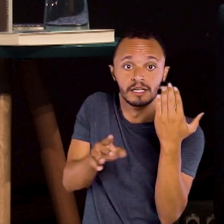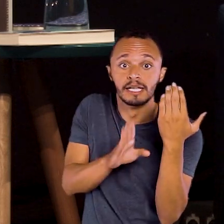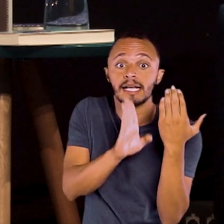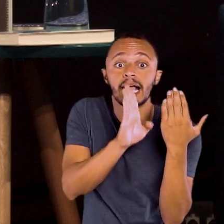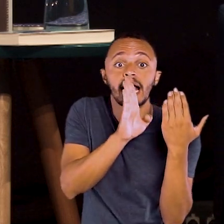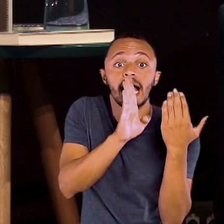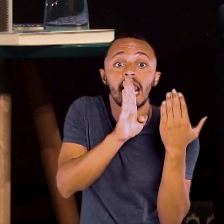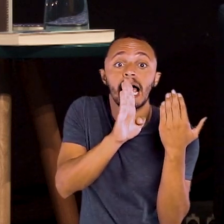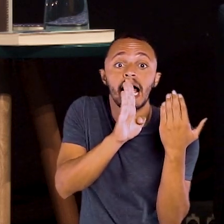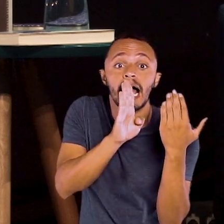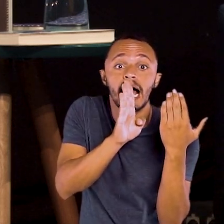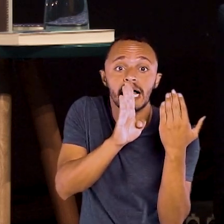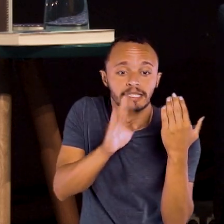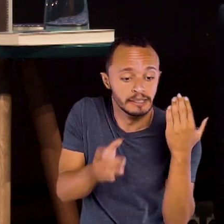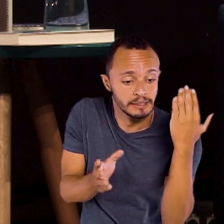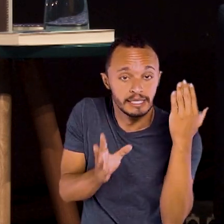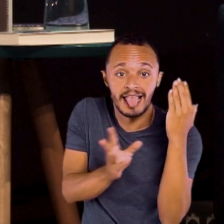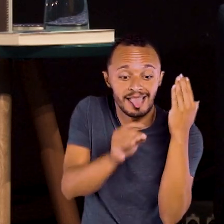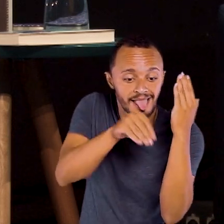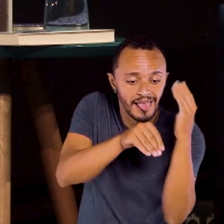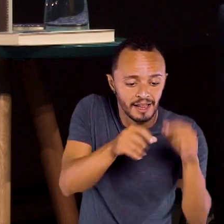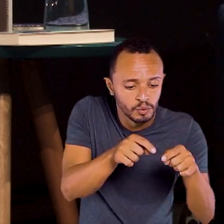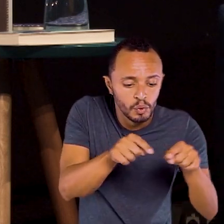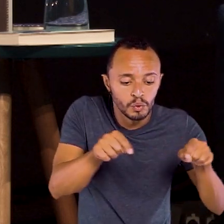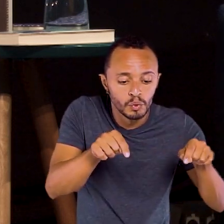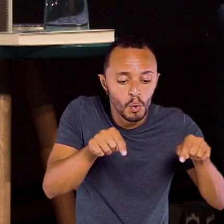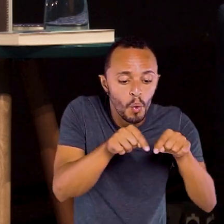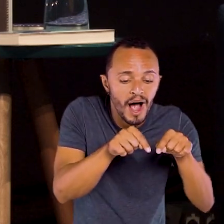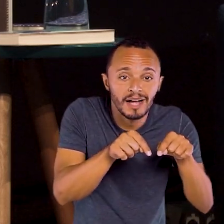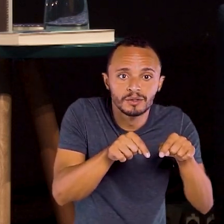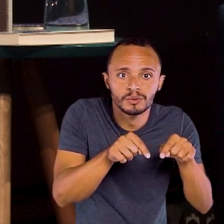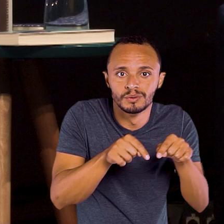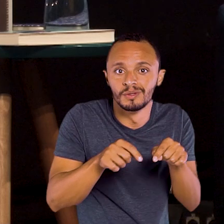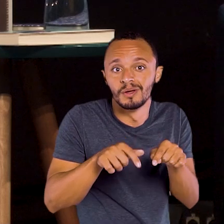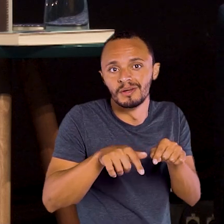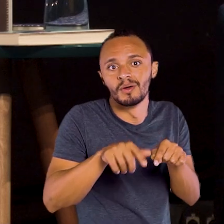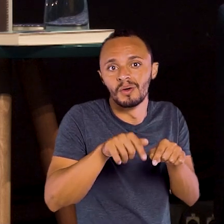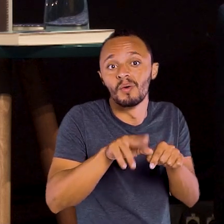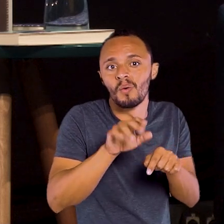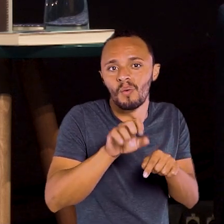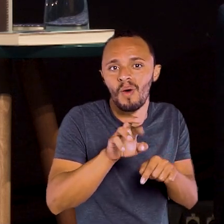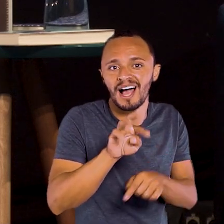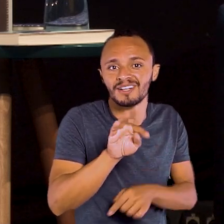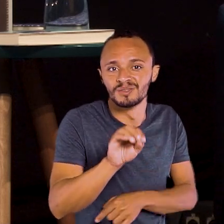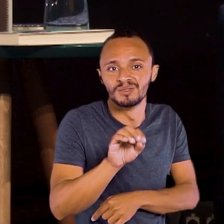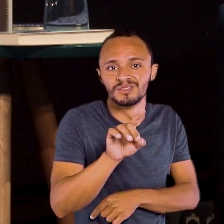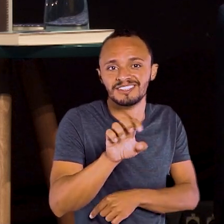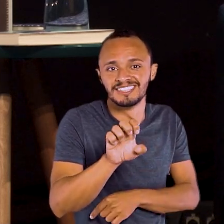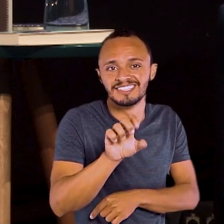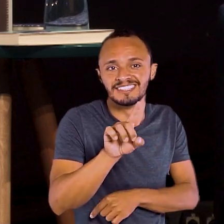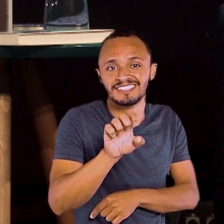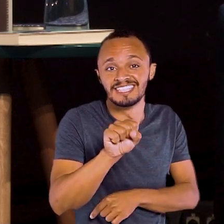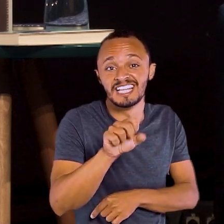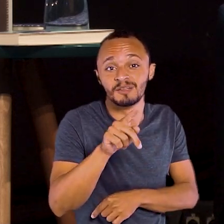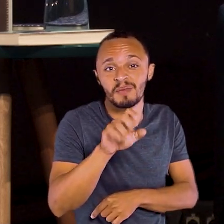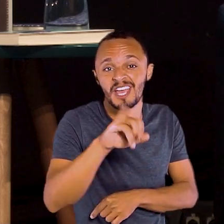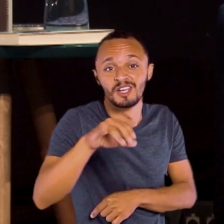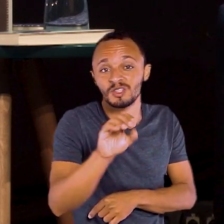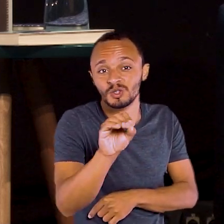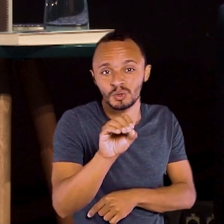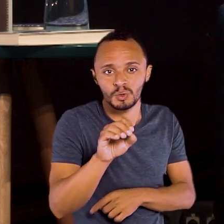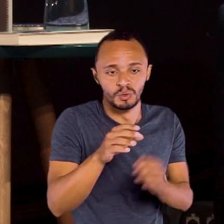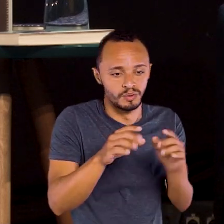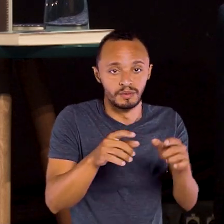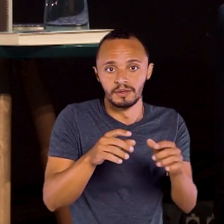em pequenos lugares. Eu daria até o nome desse livro, Quarto de Despejo, se não tivesse já esse livro, não tivesse já esse título, poderia ser Quarto de Despejo, ou Prédio de Despejo,